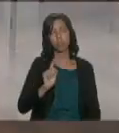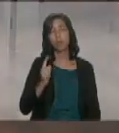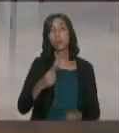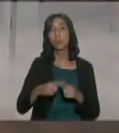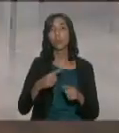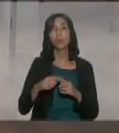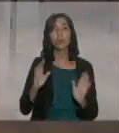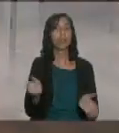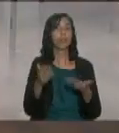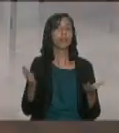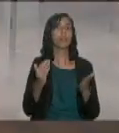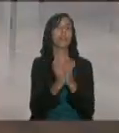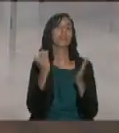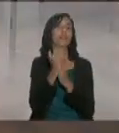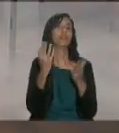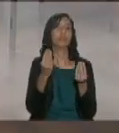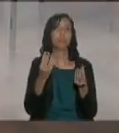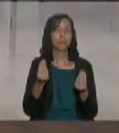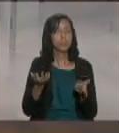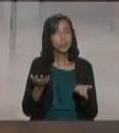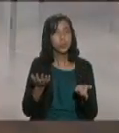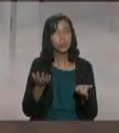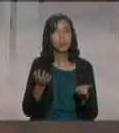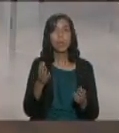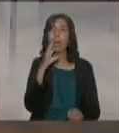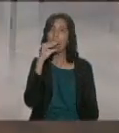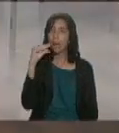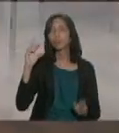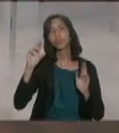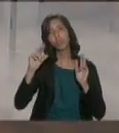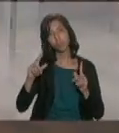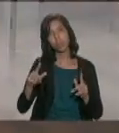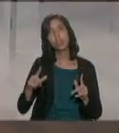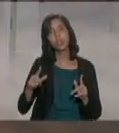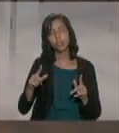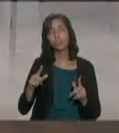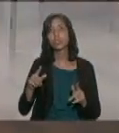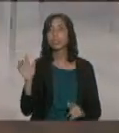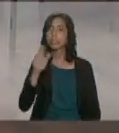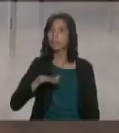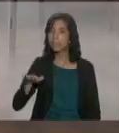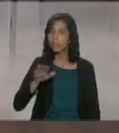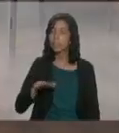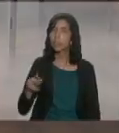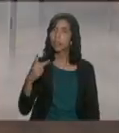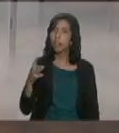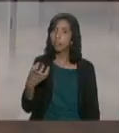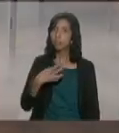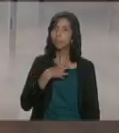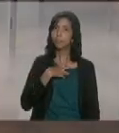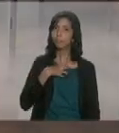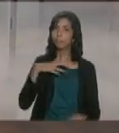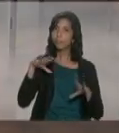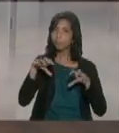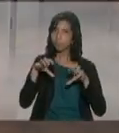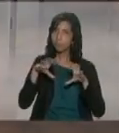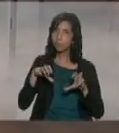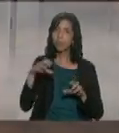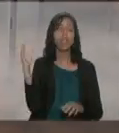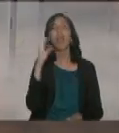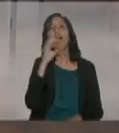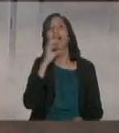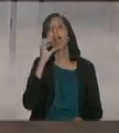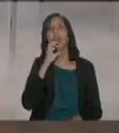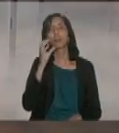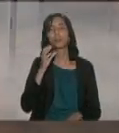porque para você não superestimular até os órgãos. Um adulto é diferente, né? A criança, o efeito na criança da massagem é muito